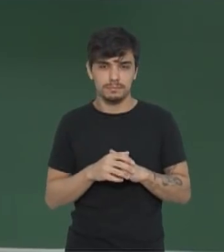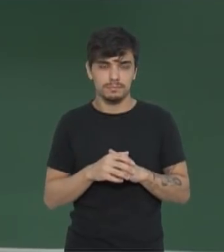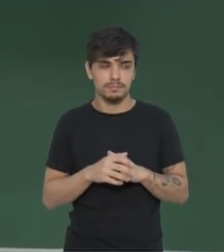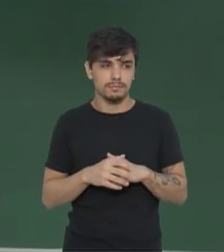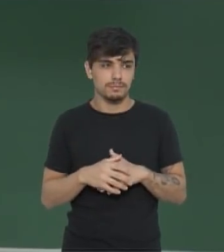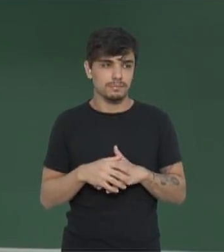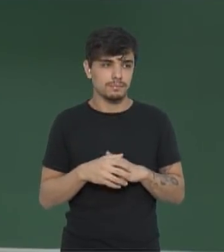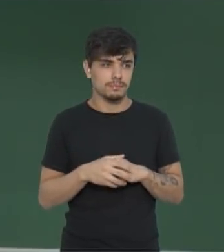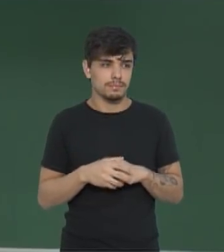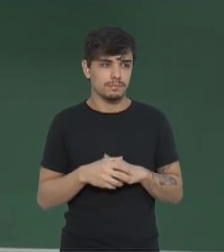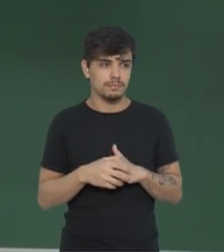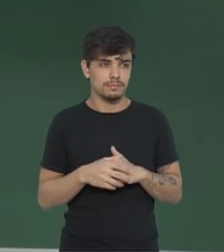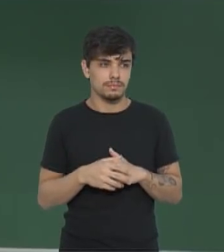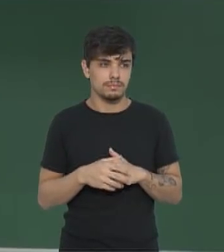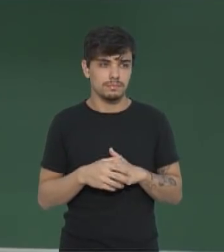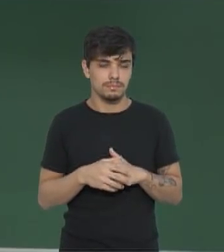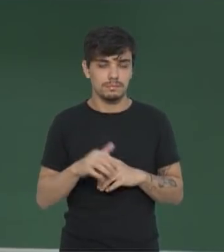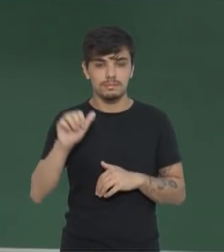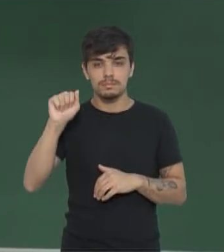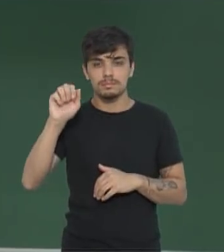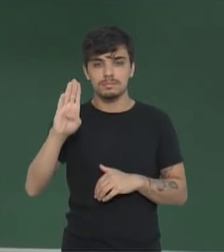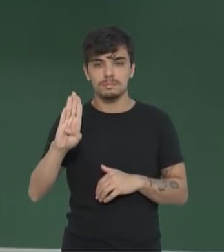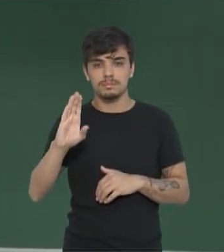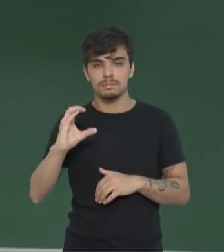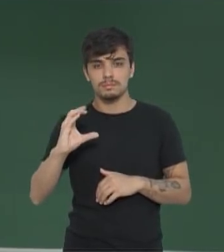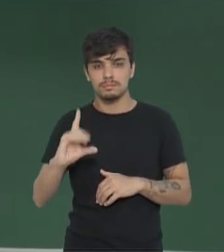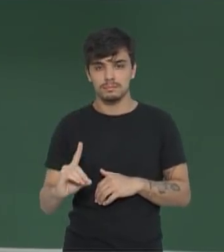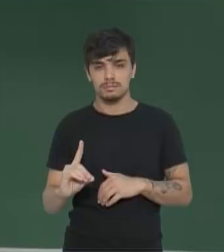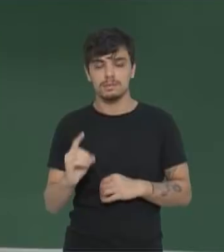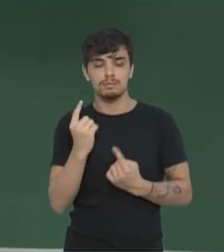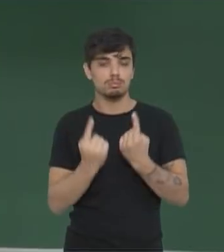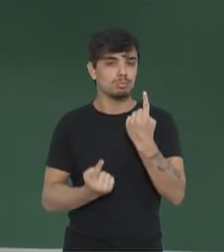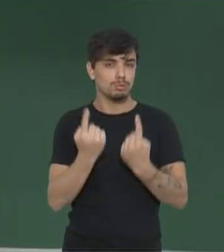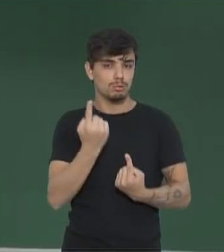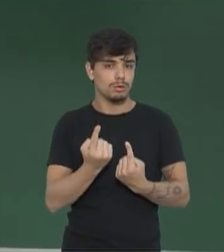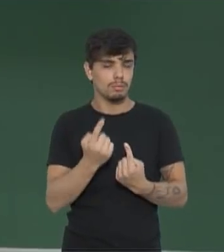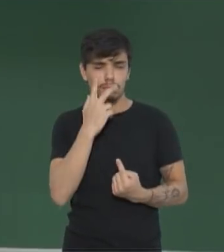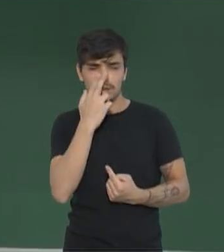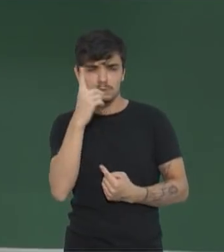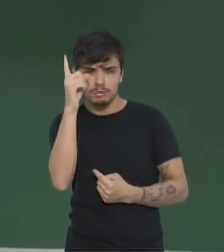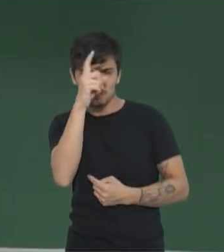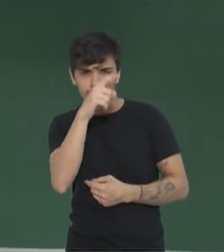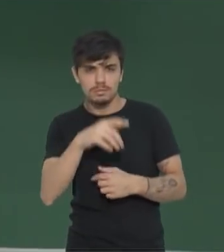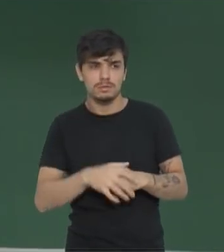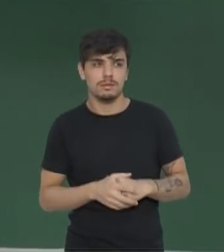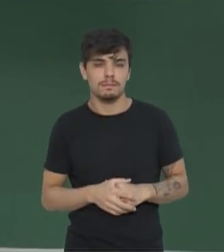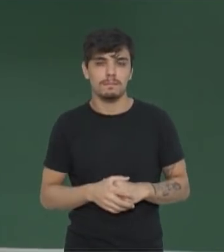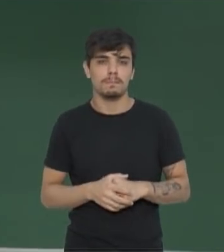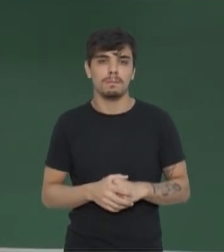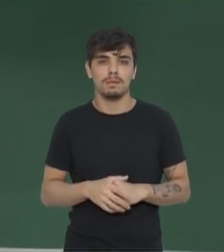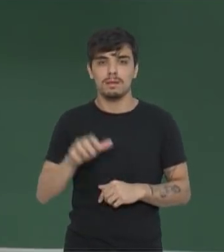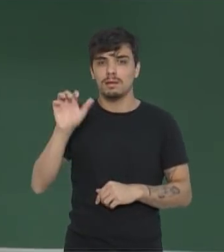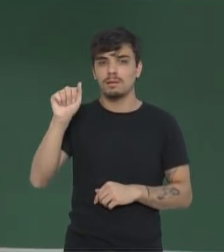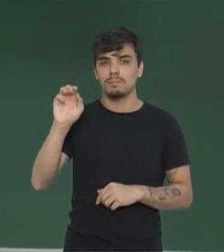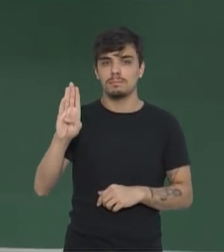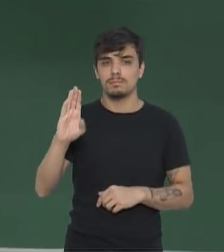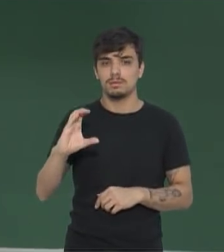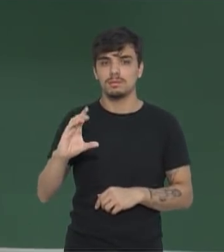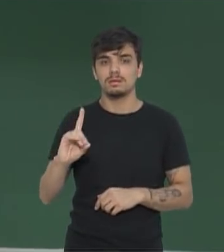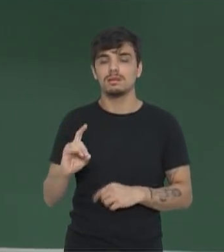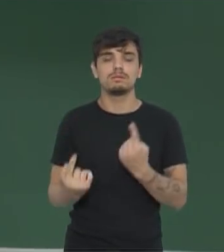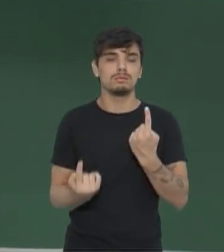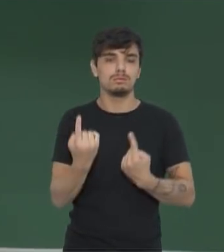nessa, cara. Letra A, B, C ou D? Eu falei que essa está mais engendrada, hein? Vamos ver quem está bem atento. A, B, C ou D?